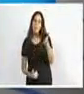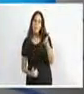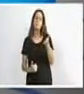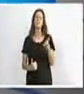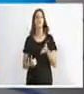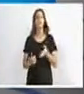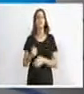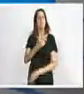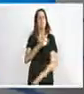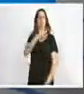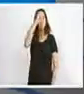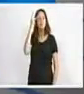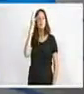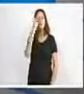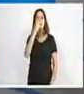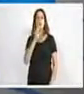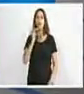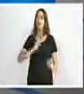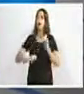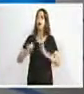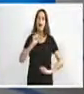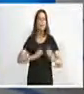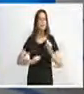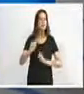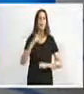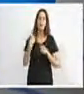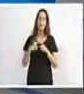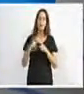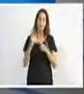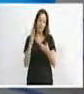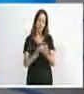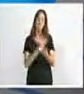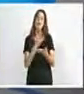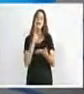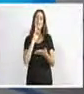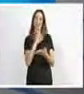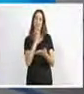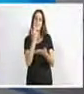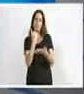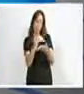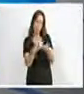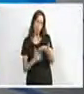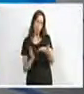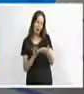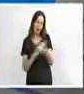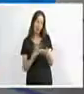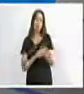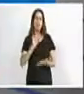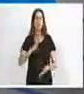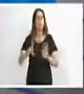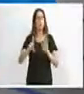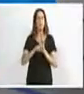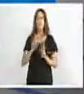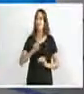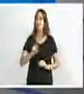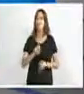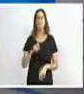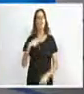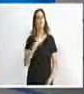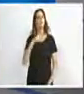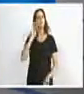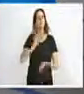eufóricos com a experiência. Para eles, o cardápio em braille significa mais que uma lei. Significa uma grande conquista para mim e